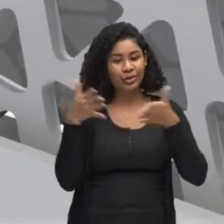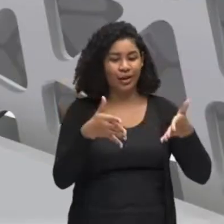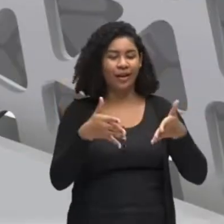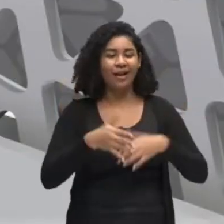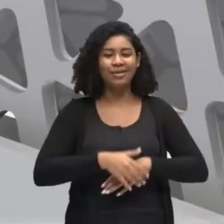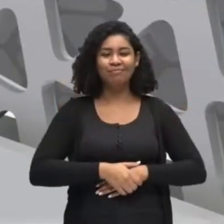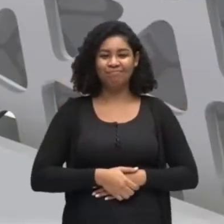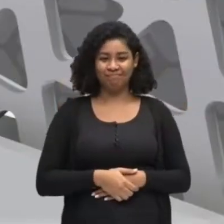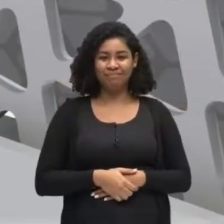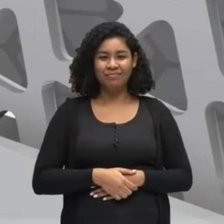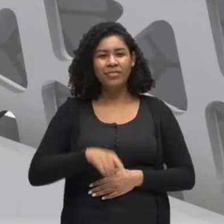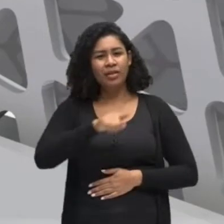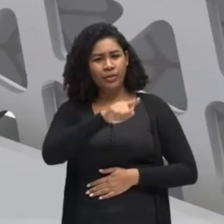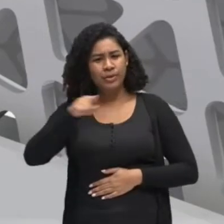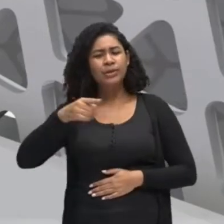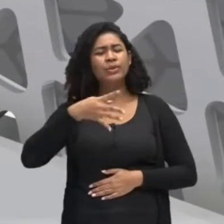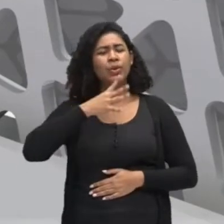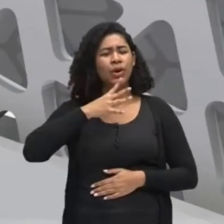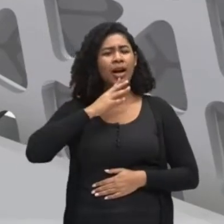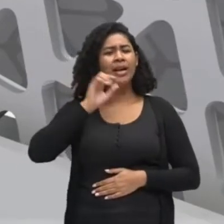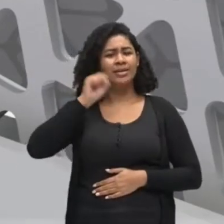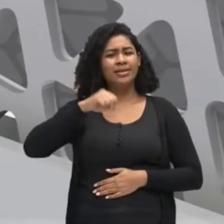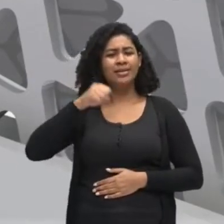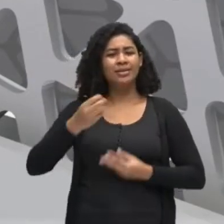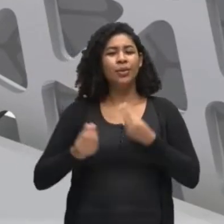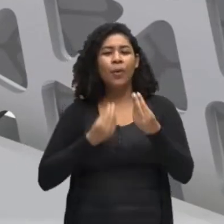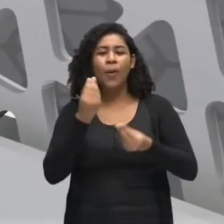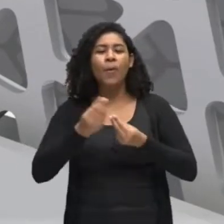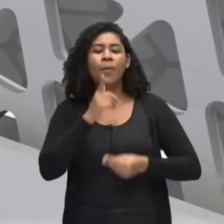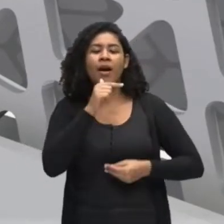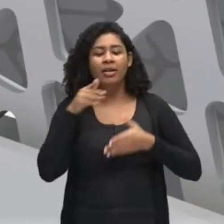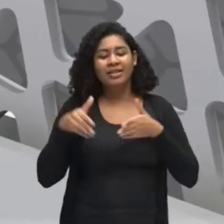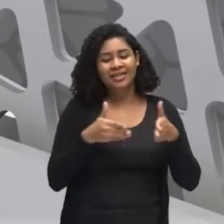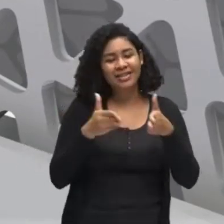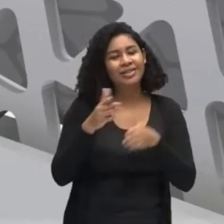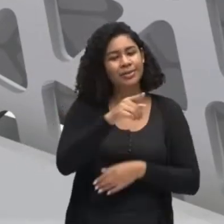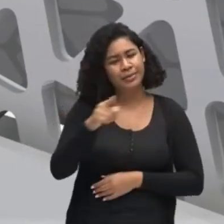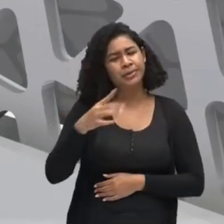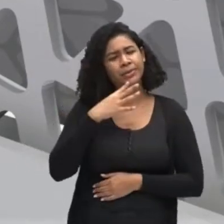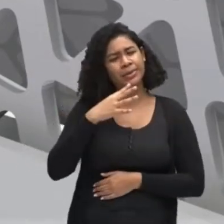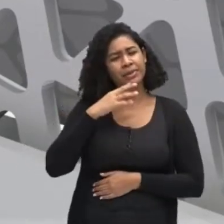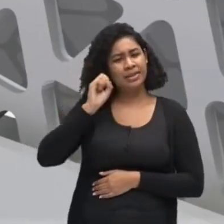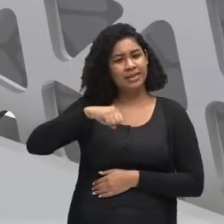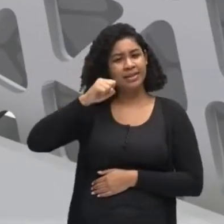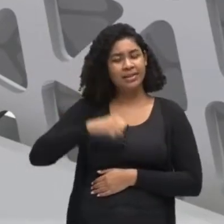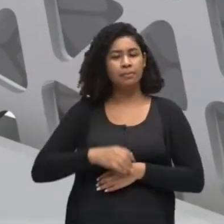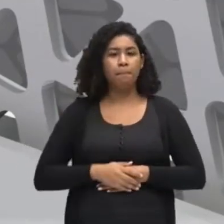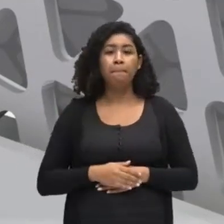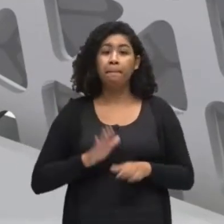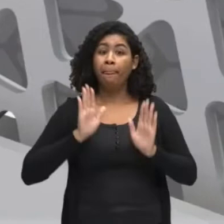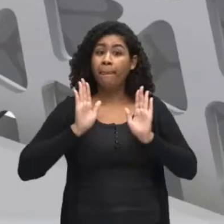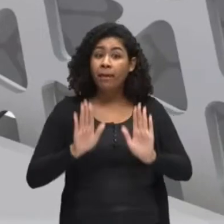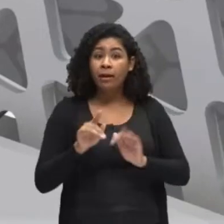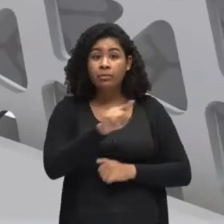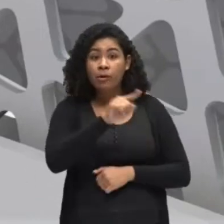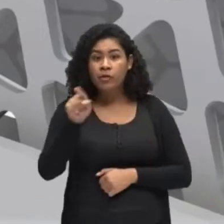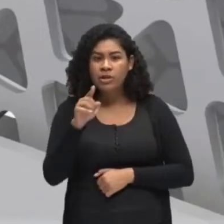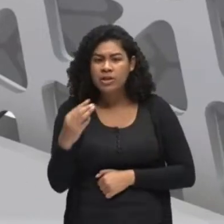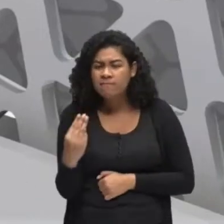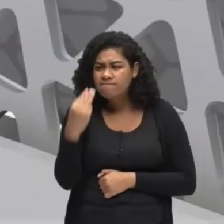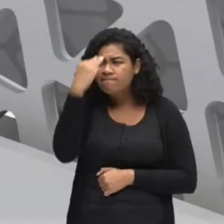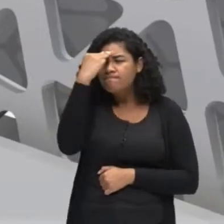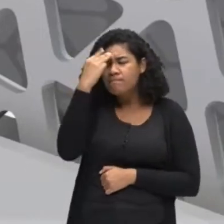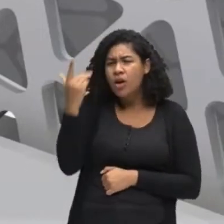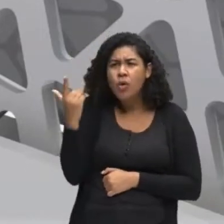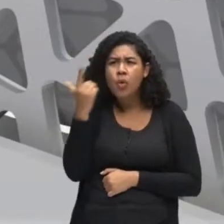regiões, devem conhecer muito bem o fluxo dos seus rios, tá bom? E, para que isso possa ficar ainda mais fixo aí na memória visual